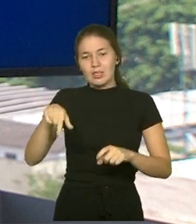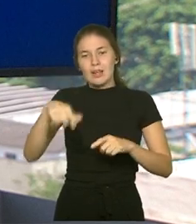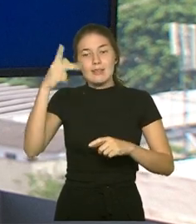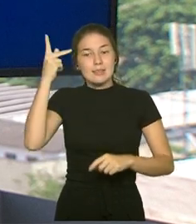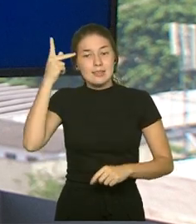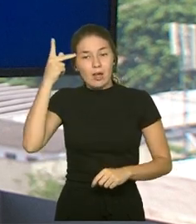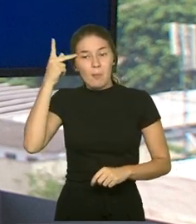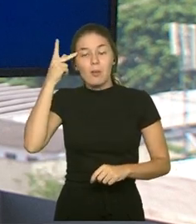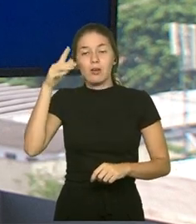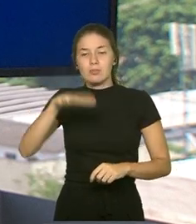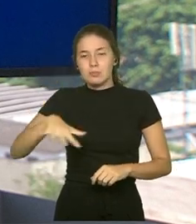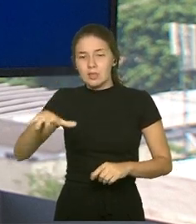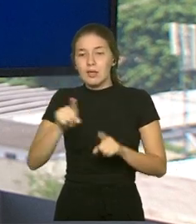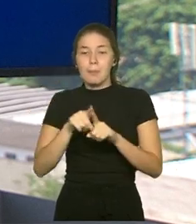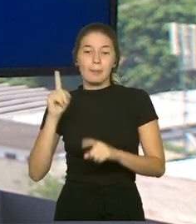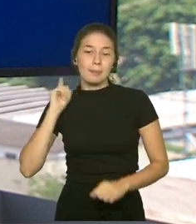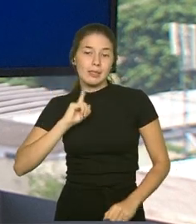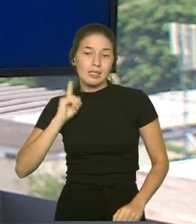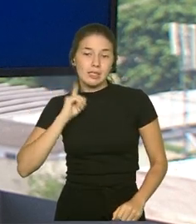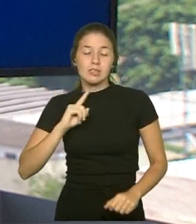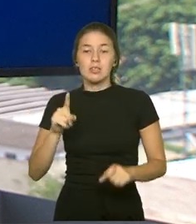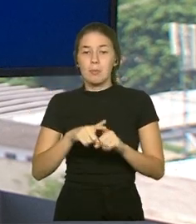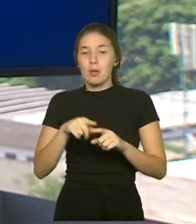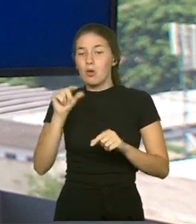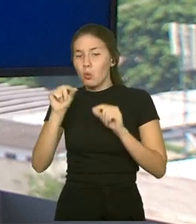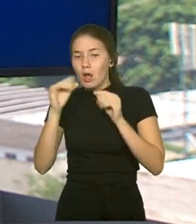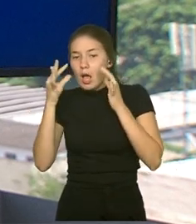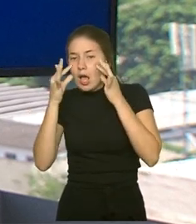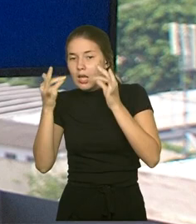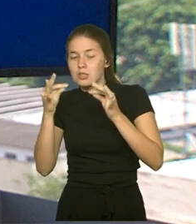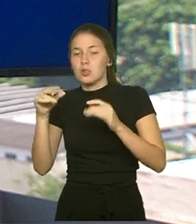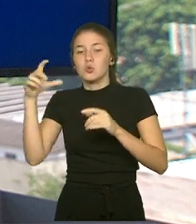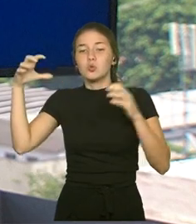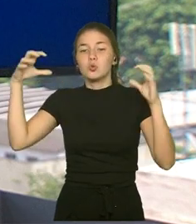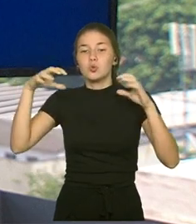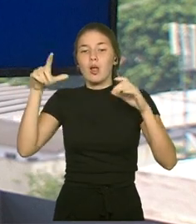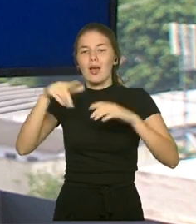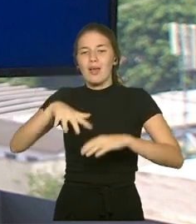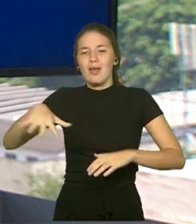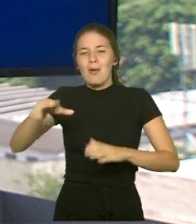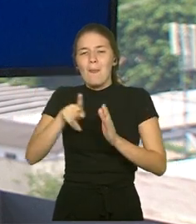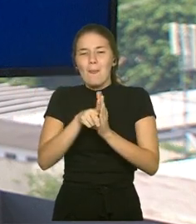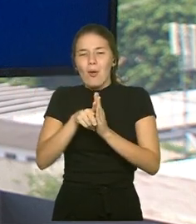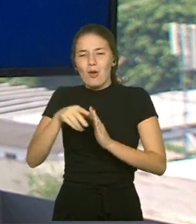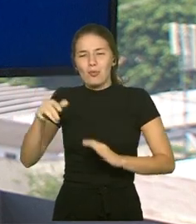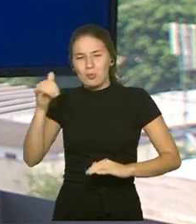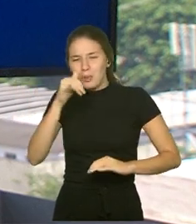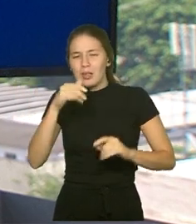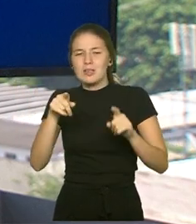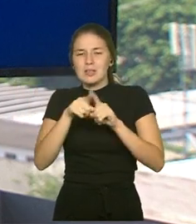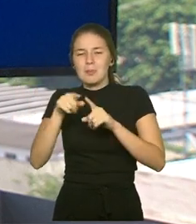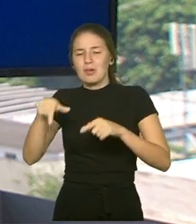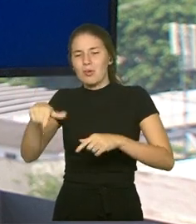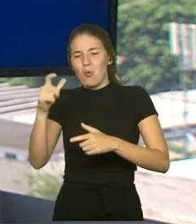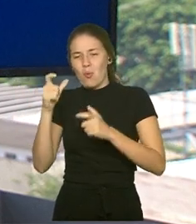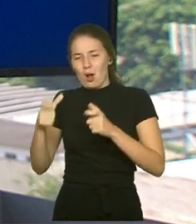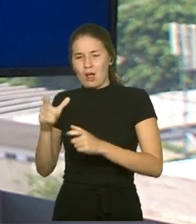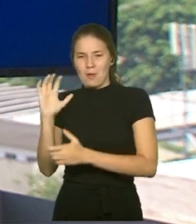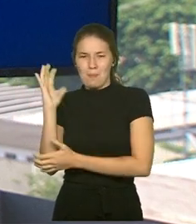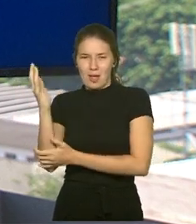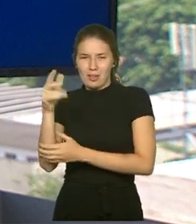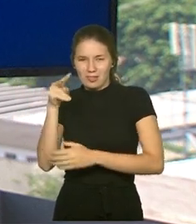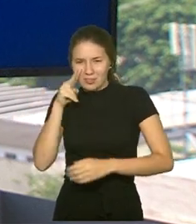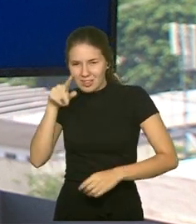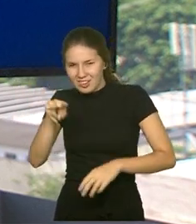de São Paulo no Triângulo Mineiro e também com alerta para temporais na serra Fluminense e Zona da Mata mineira